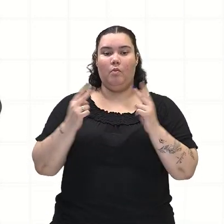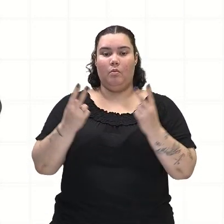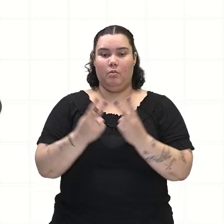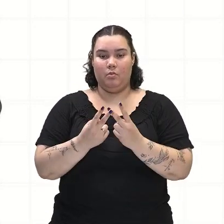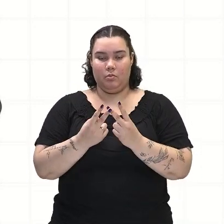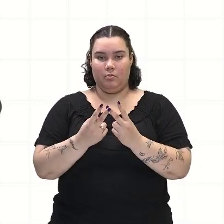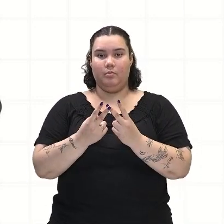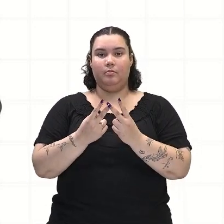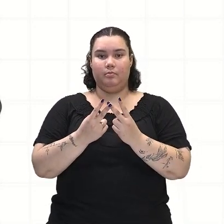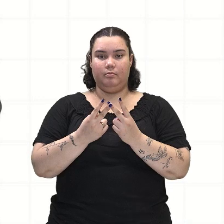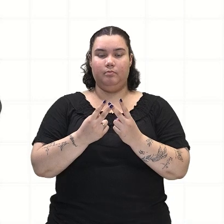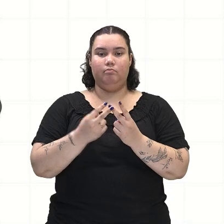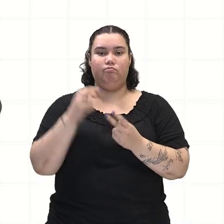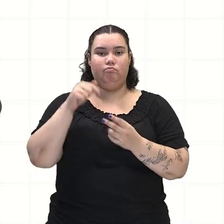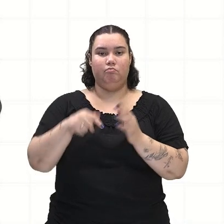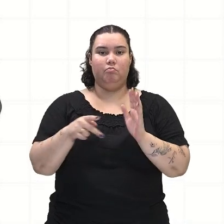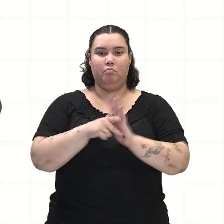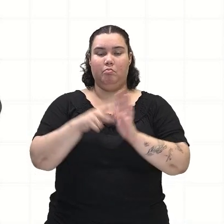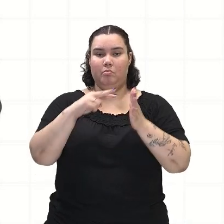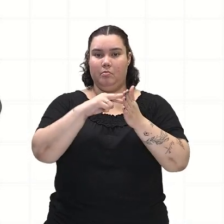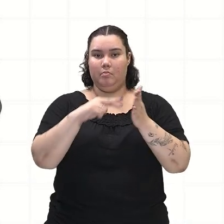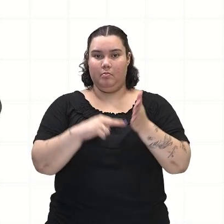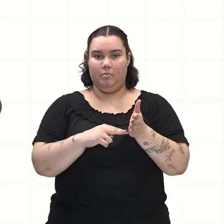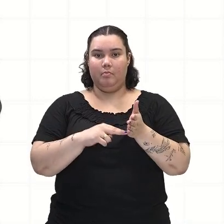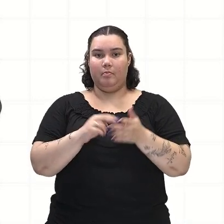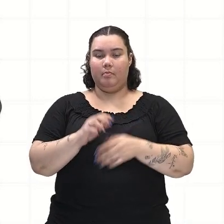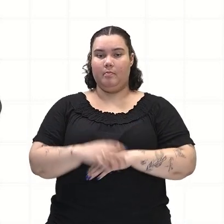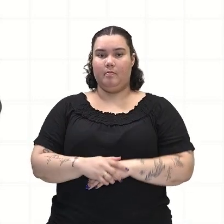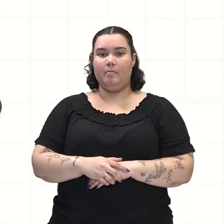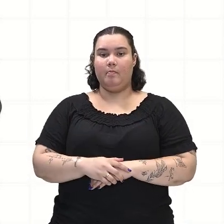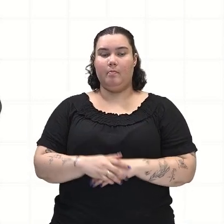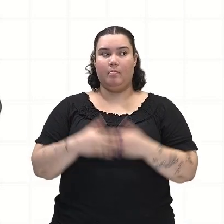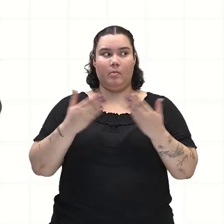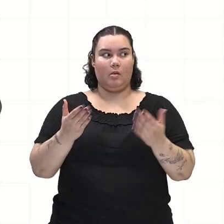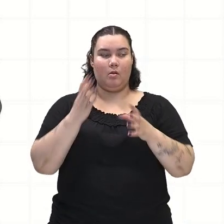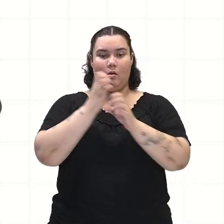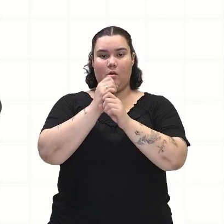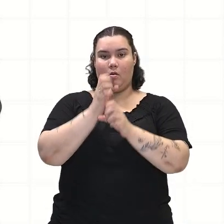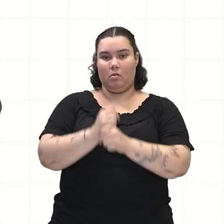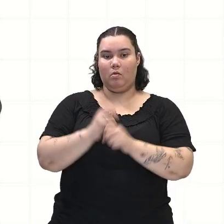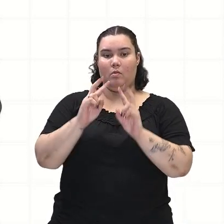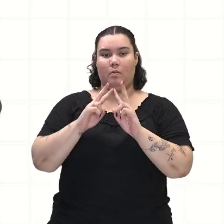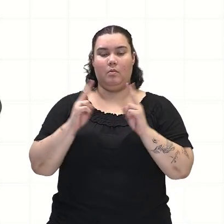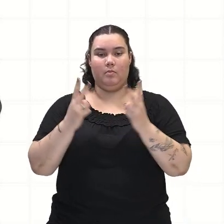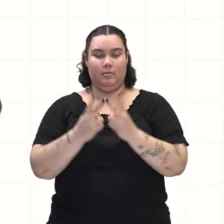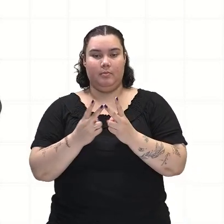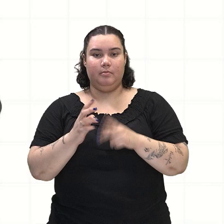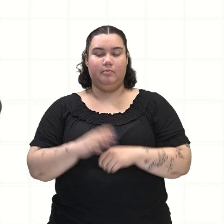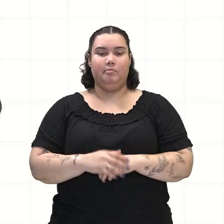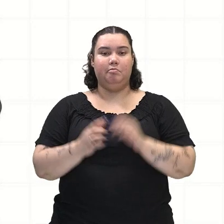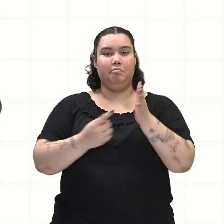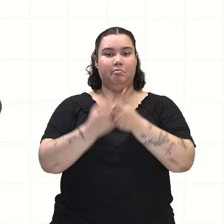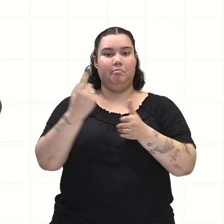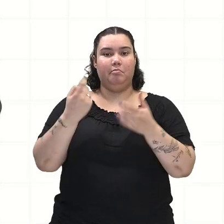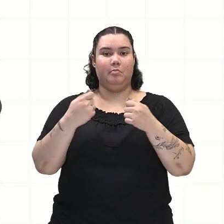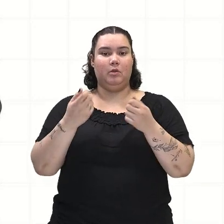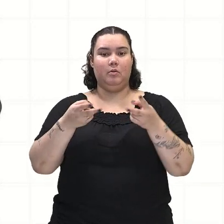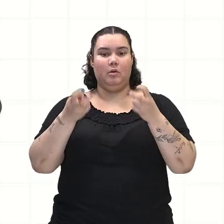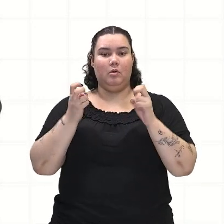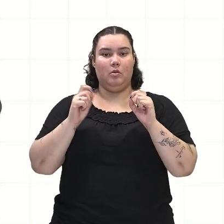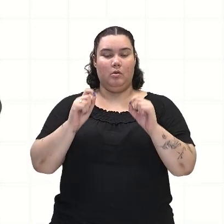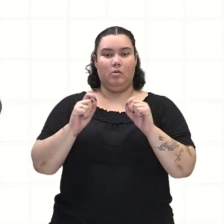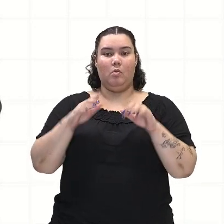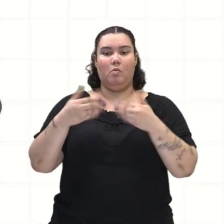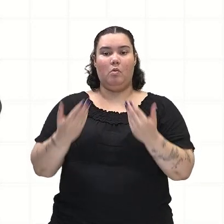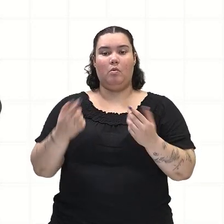volume desse prisma. Então, para calcular o volume, a primeira coisa, vamos observar a unidade